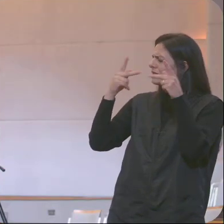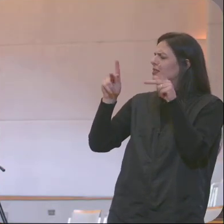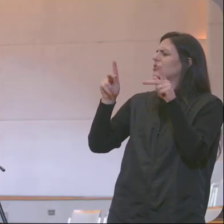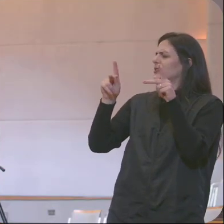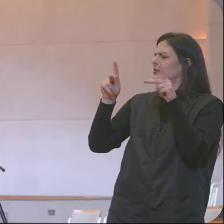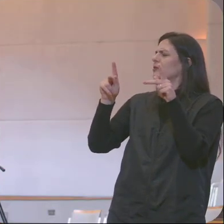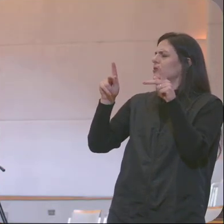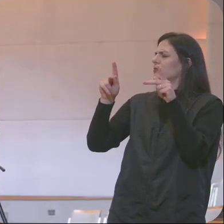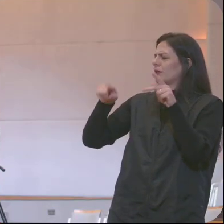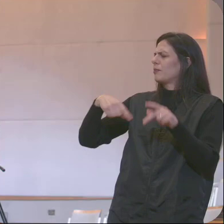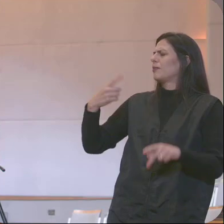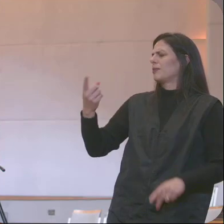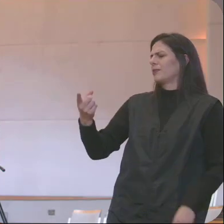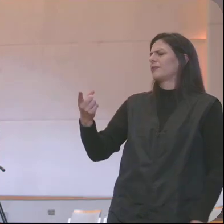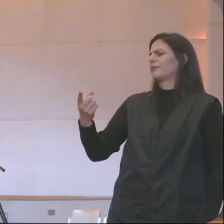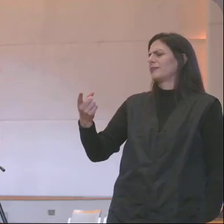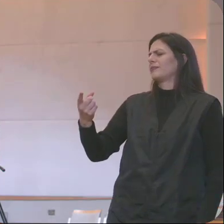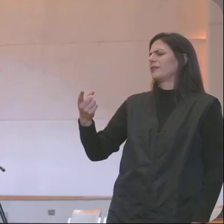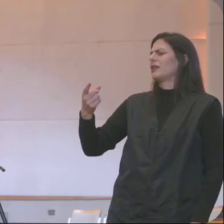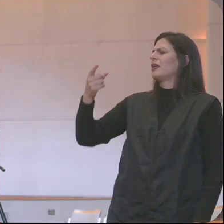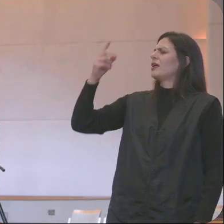coração, toque o nosso coração.